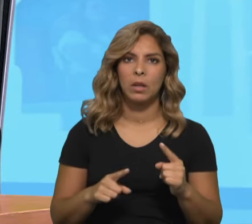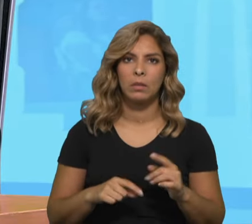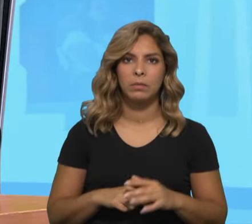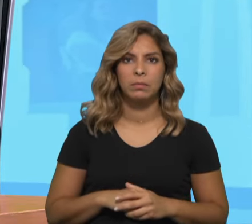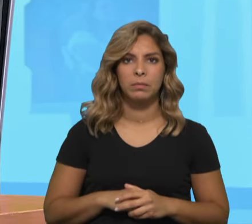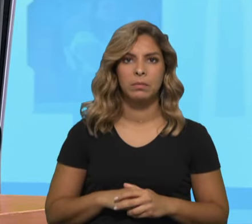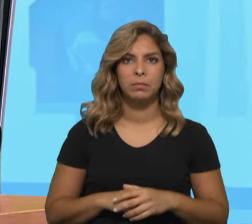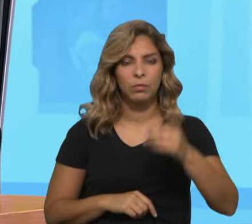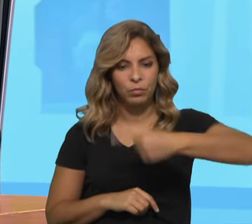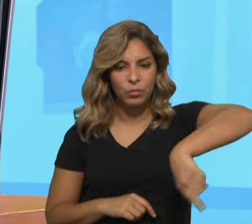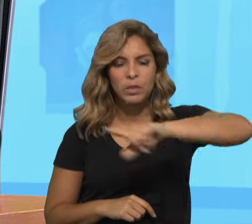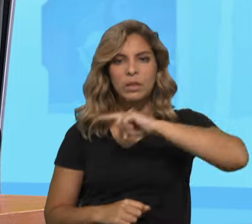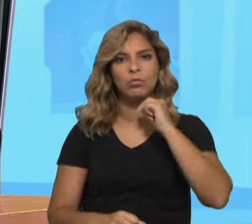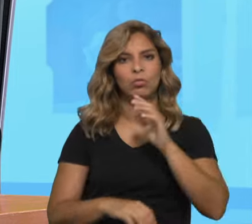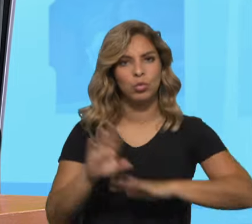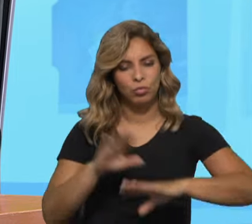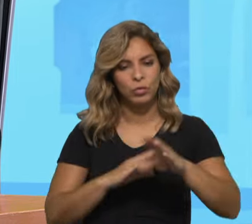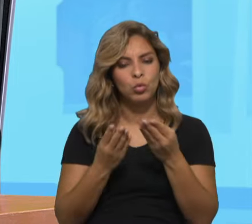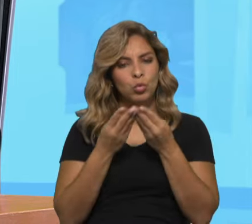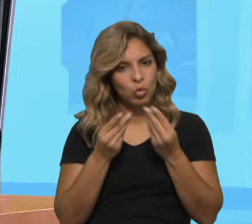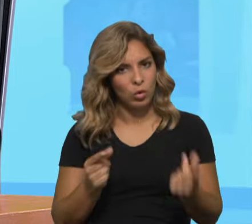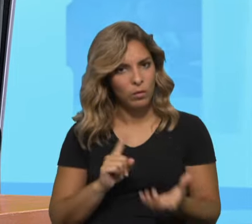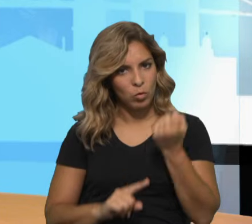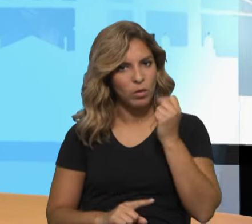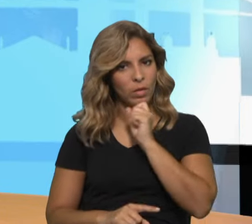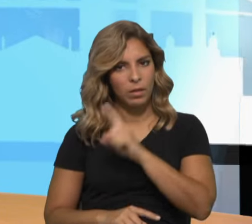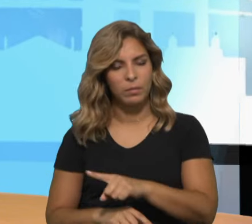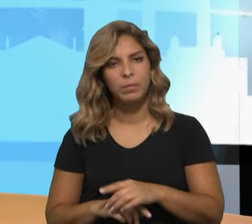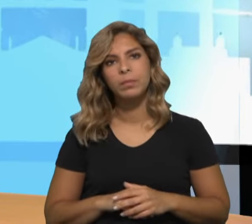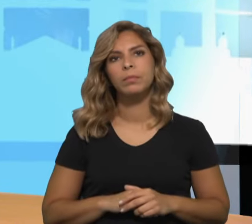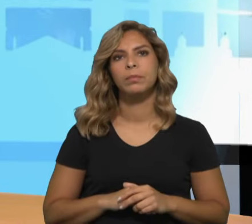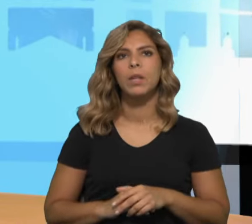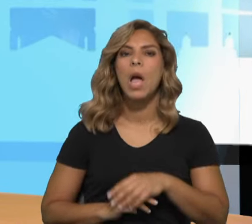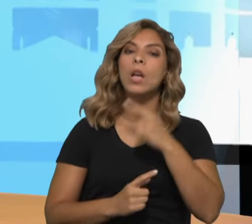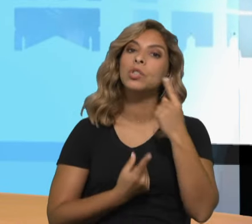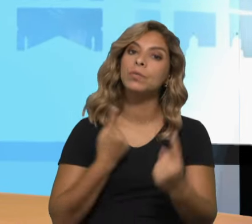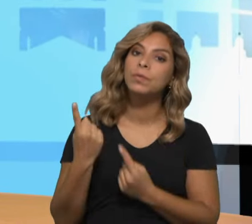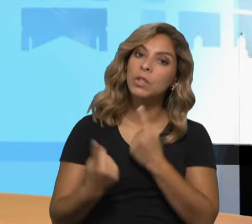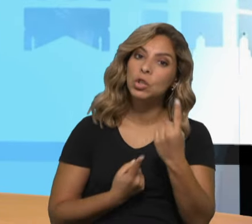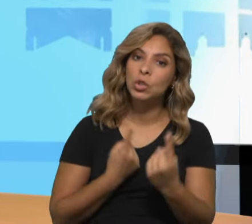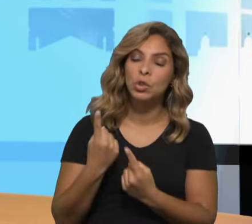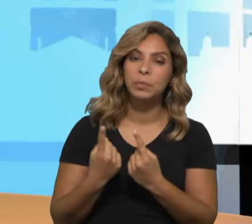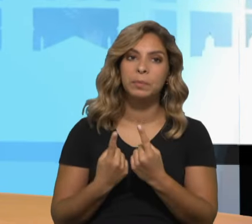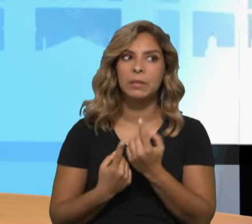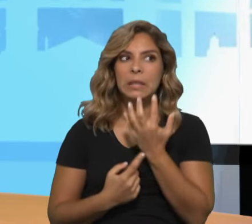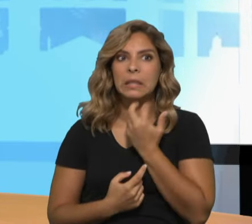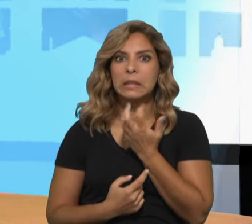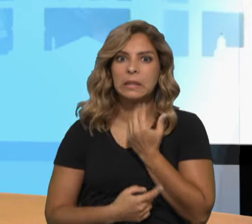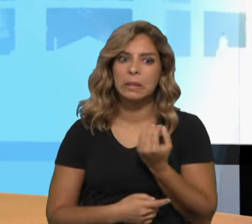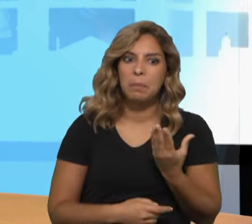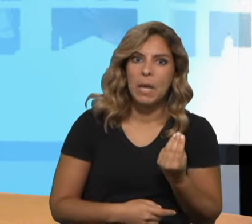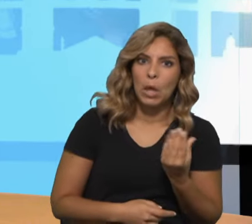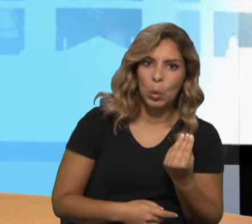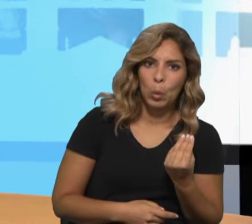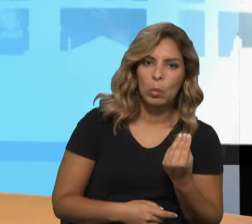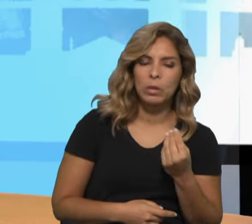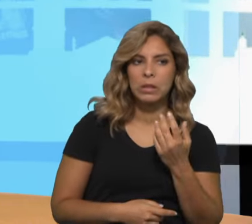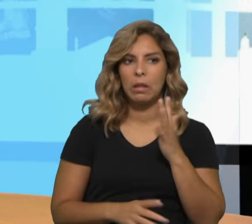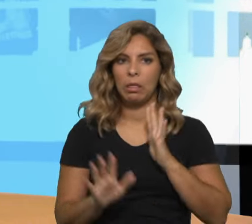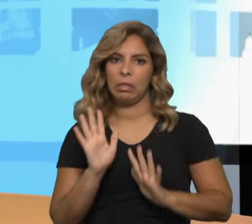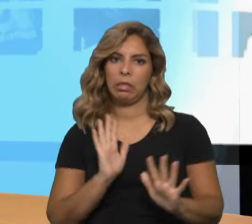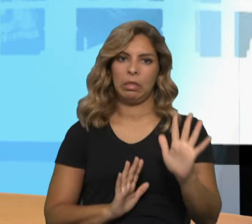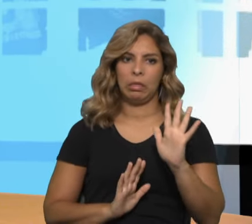vossa capacidade. Falávamos da liberdade religiosa, às vezes estes medos que nos assaltam é também o